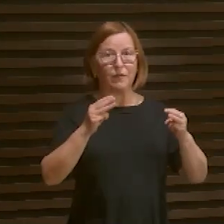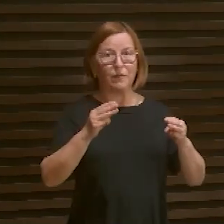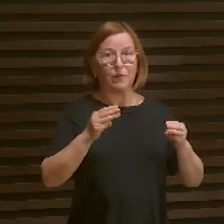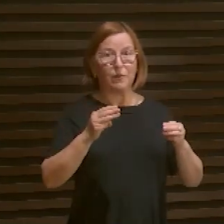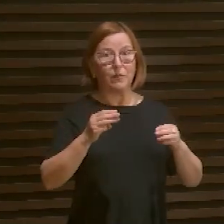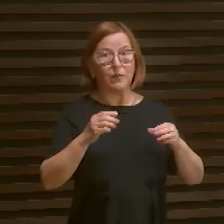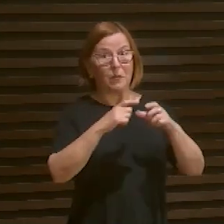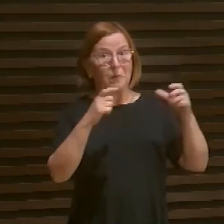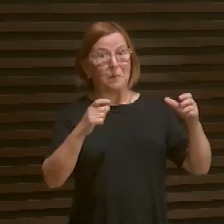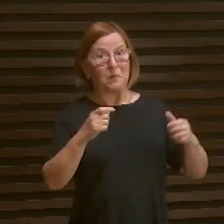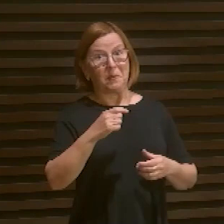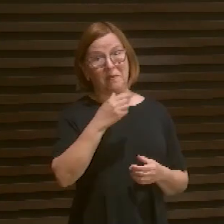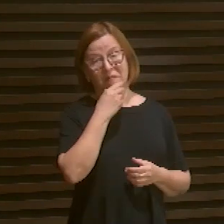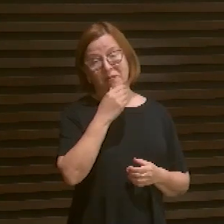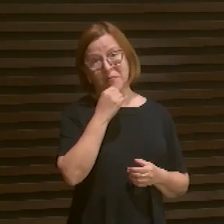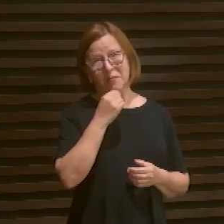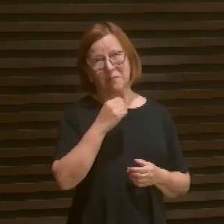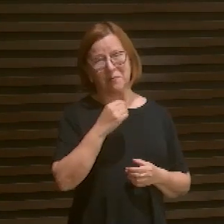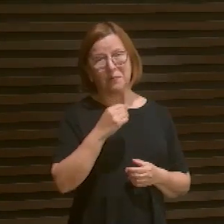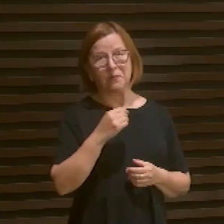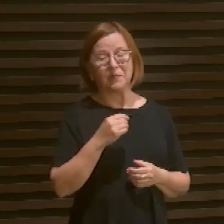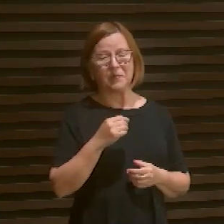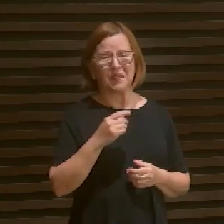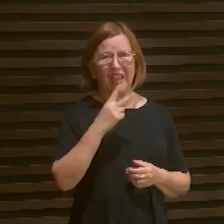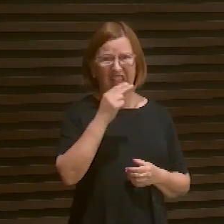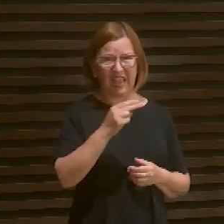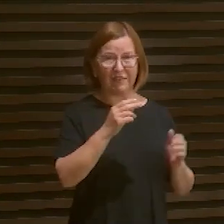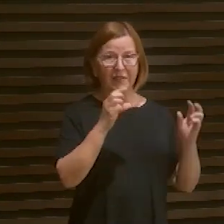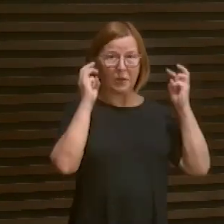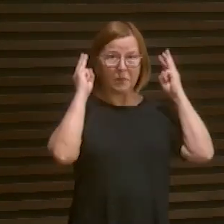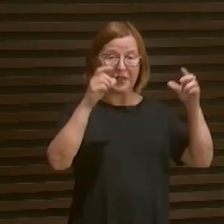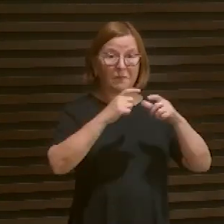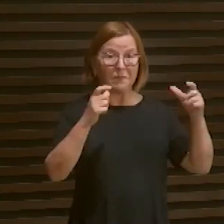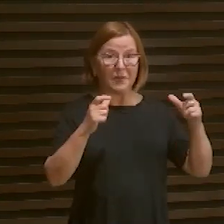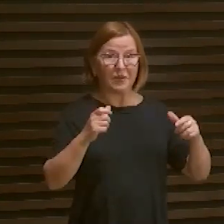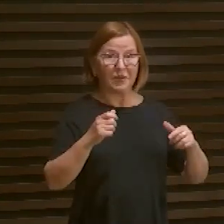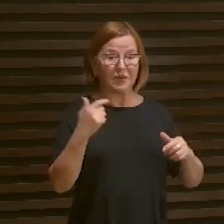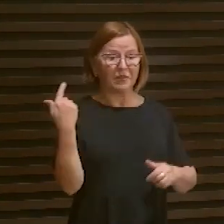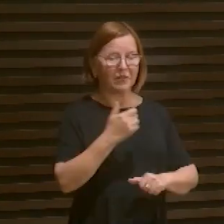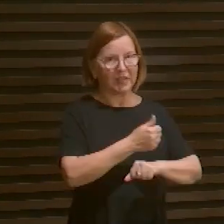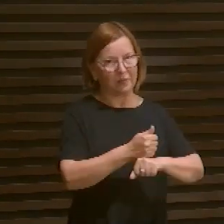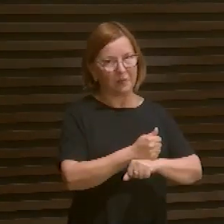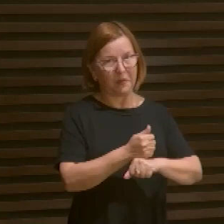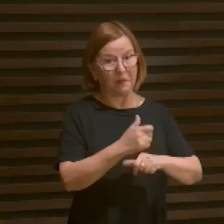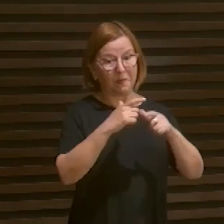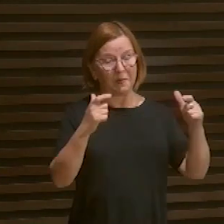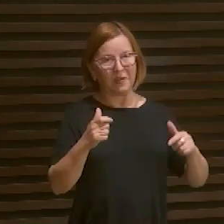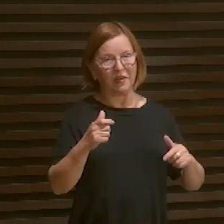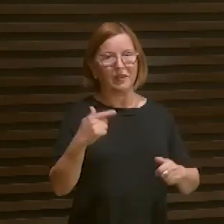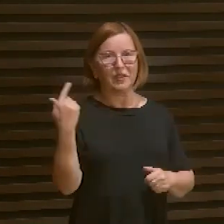do que Abraão, ele é considerado maior do que Davi, ele é considerado